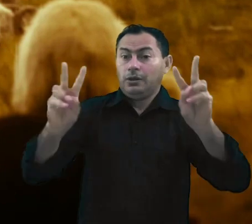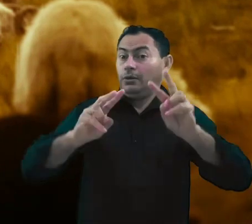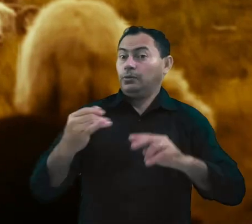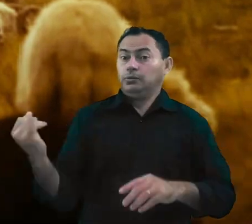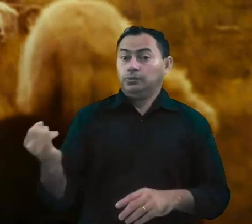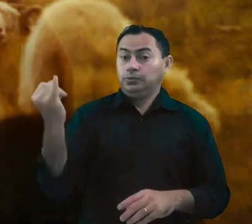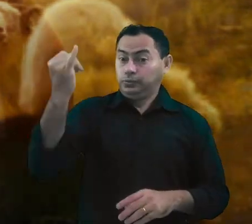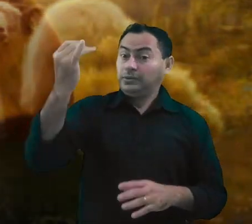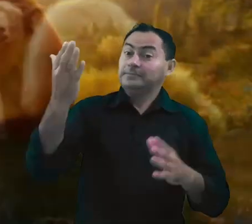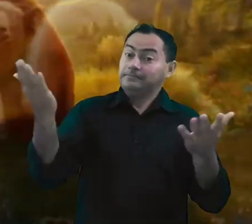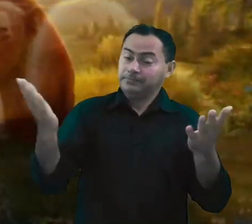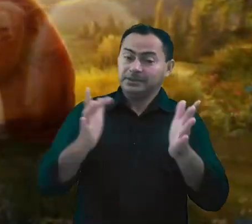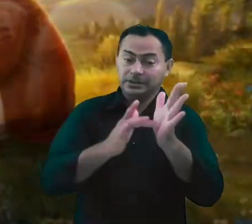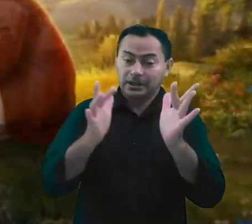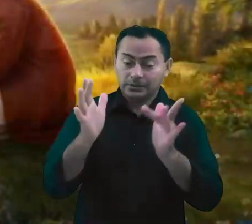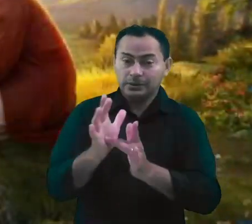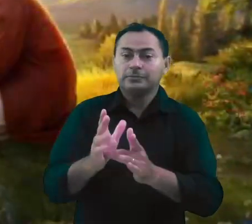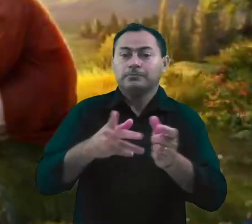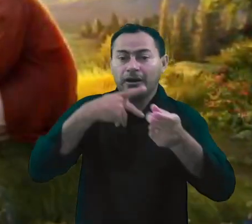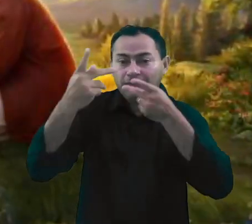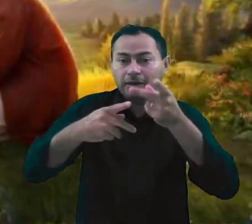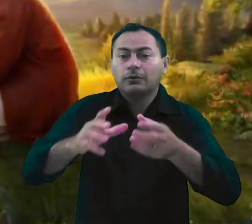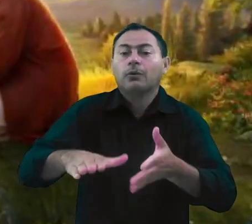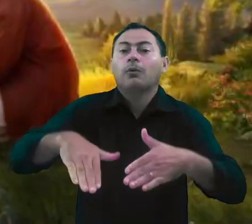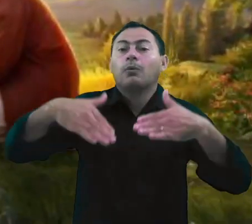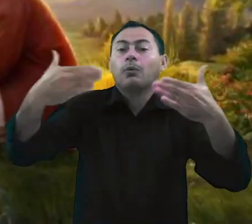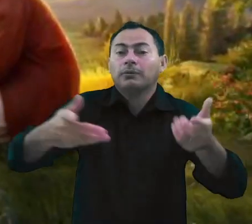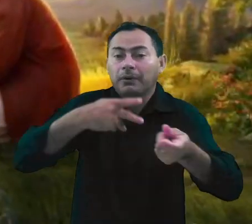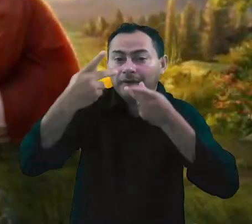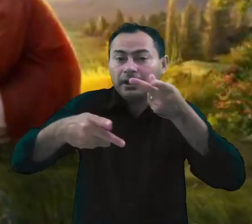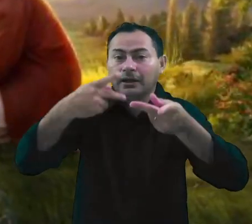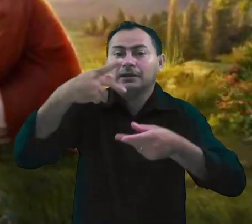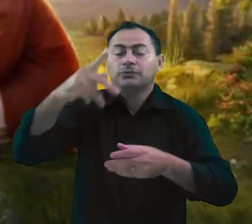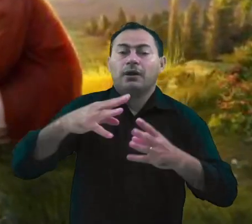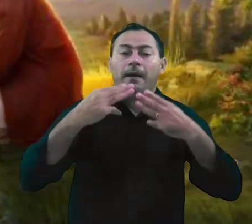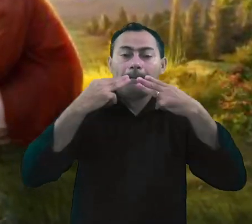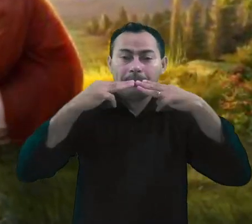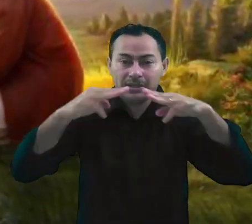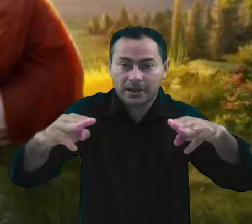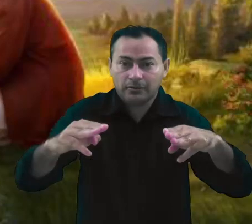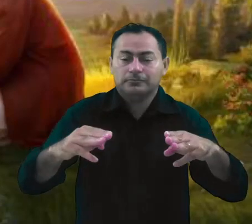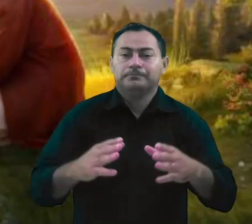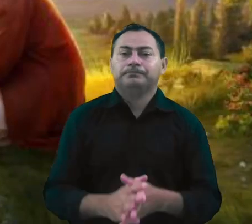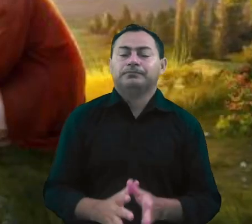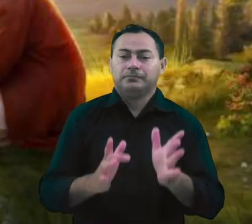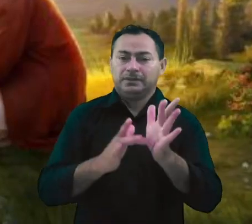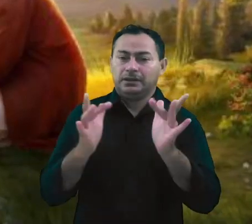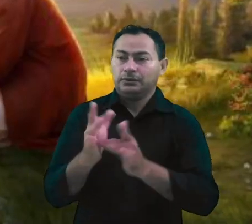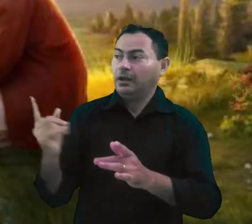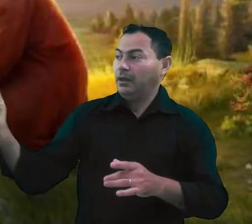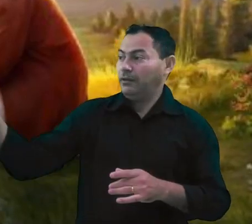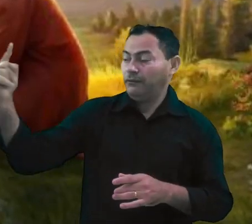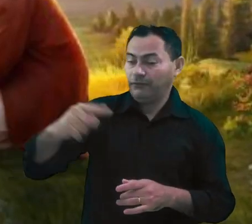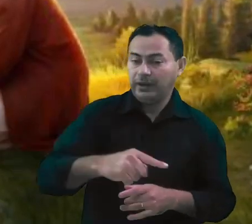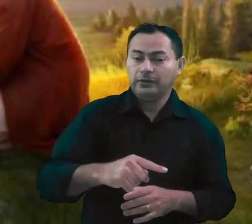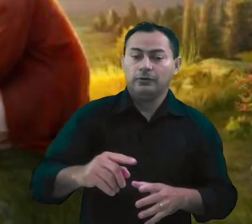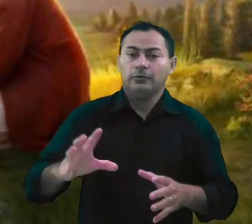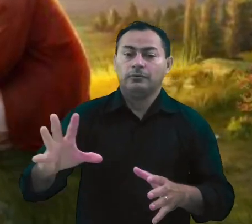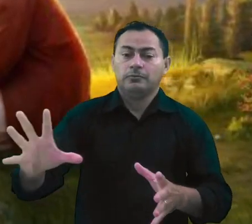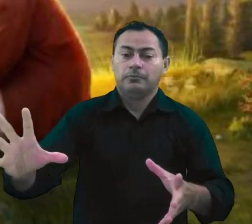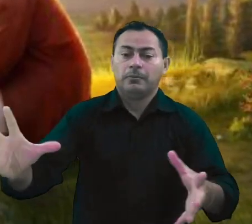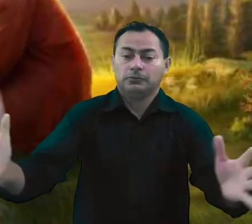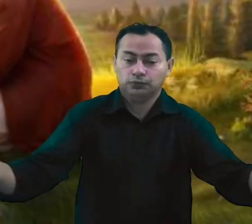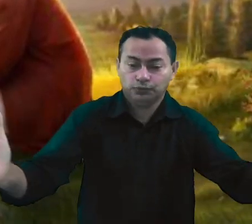valor altíssimo. Jesus nos disse isso quando declarou qual seria sua missão. Ele disse que veio buscar